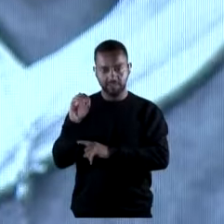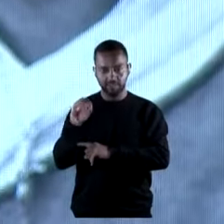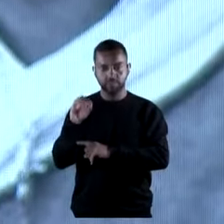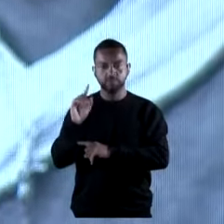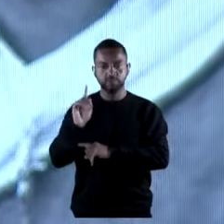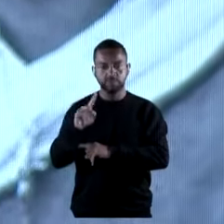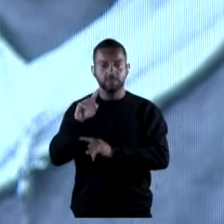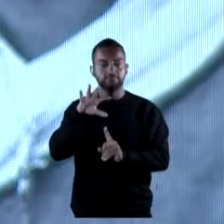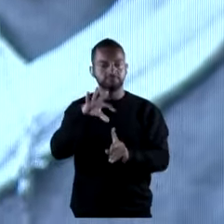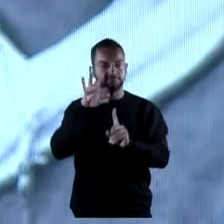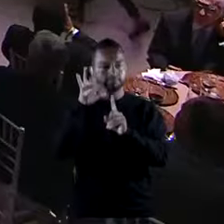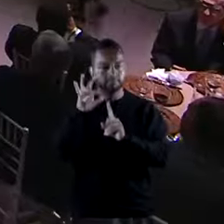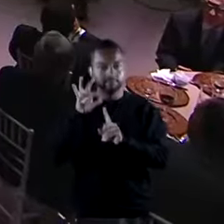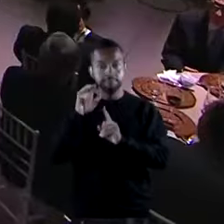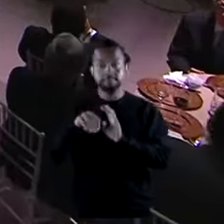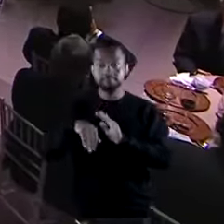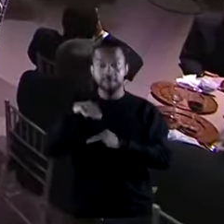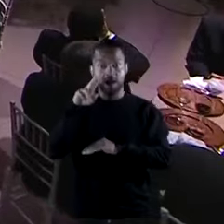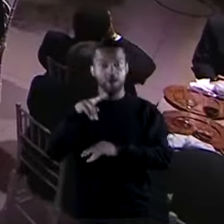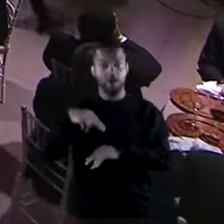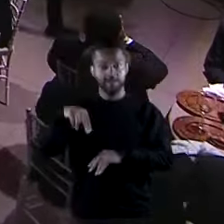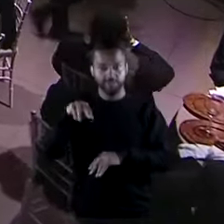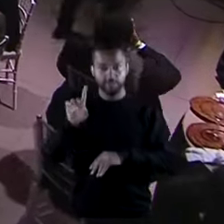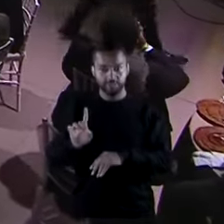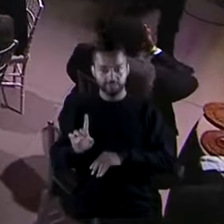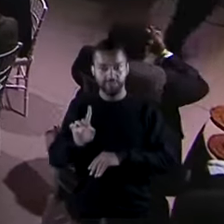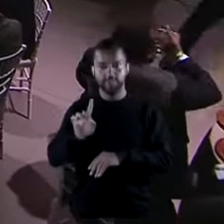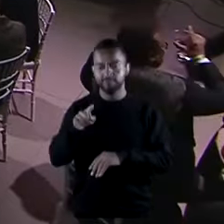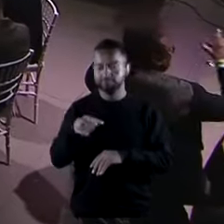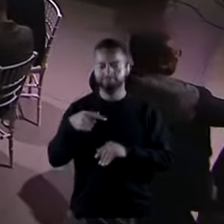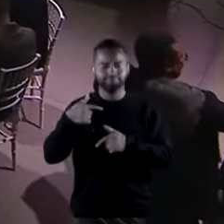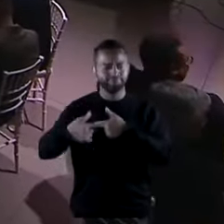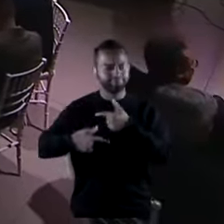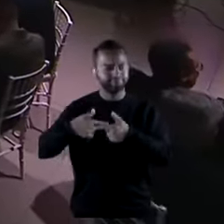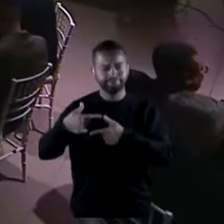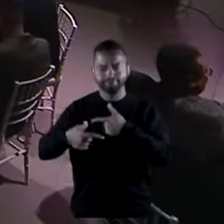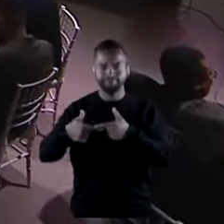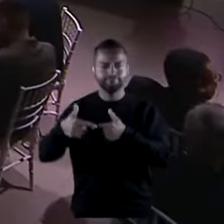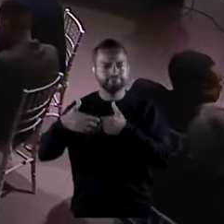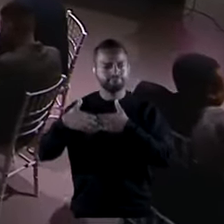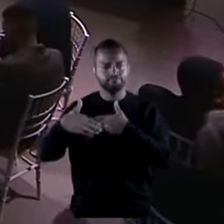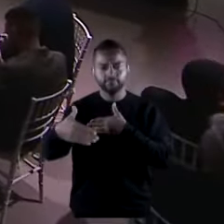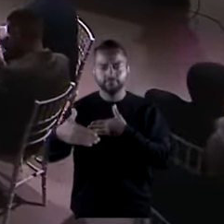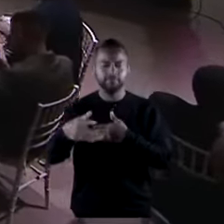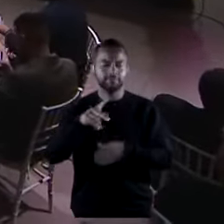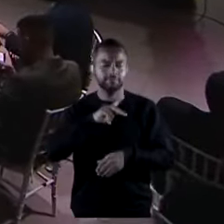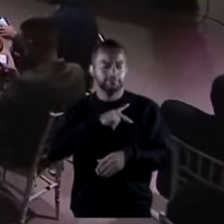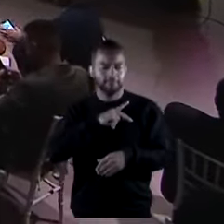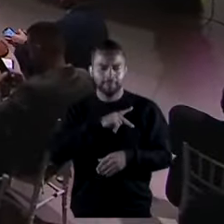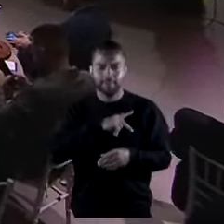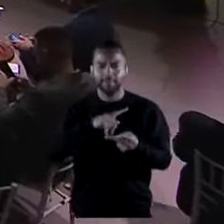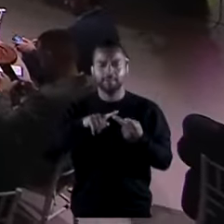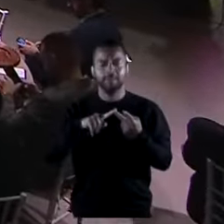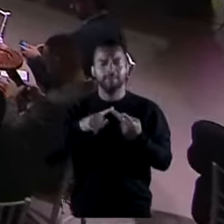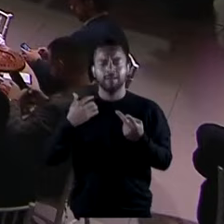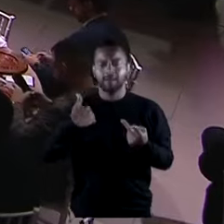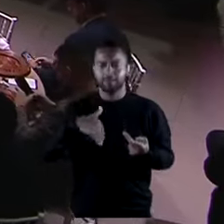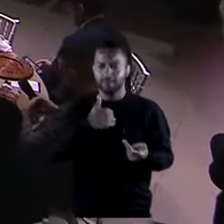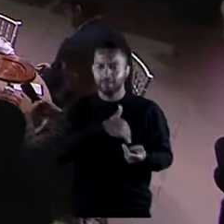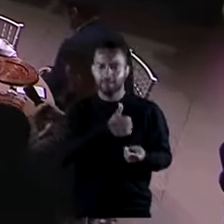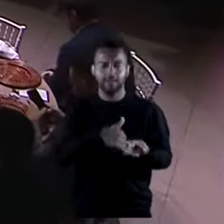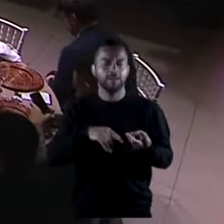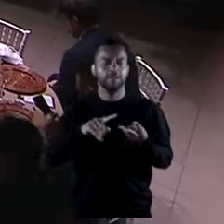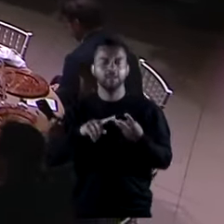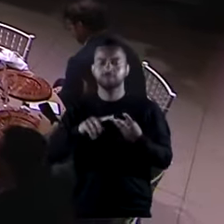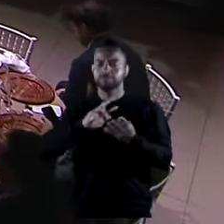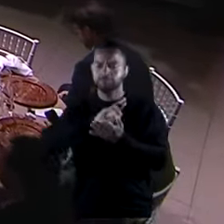o maior lateral direito de todos os tempos. Ele jogou pela Portuguesa, jogou pelo Palmeiras, Atlético Paranaense e pelas seleções nas Copas